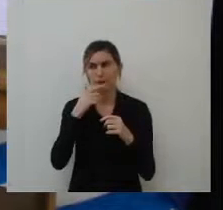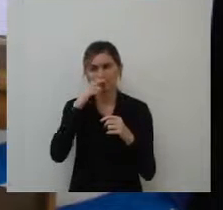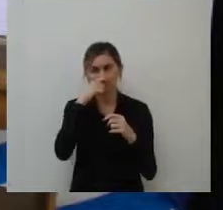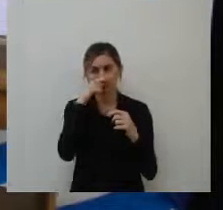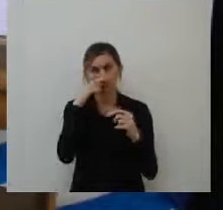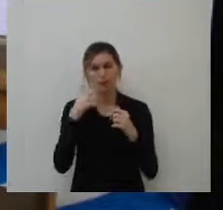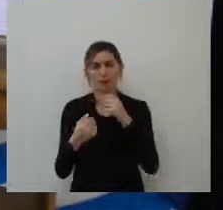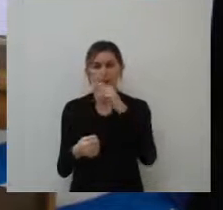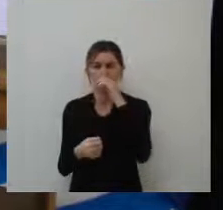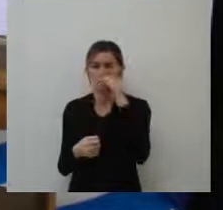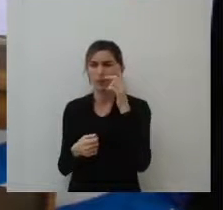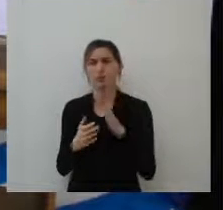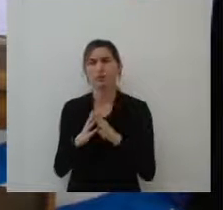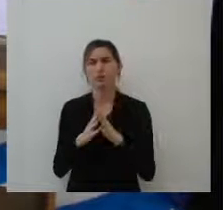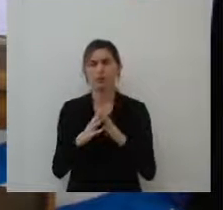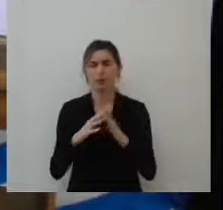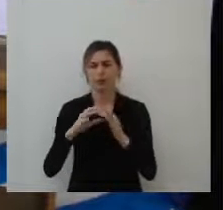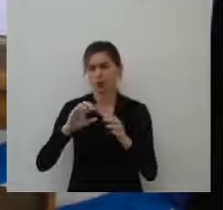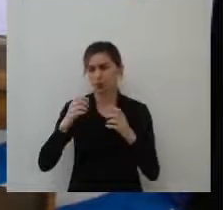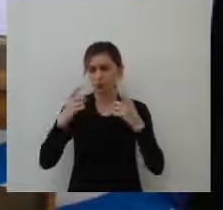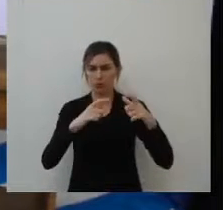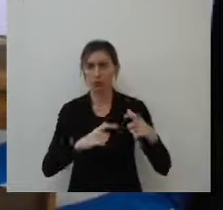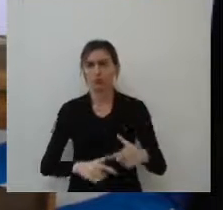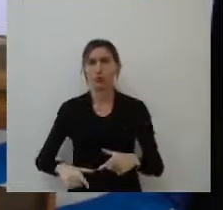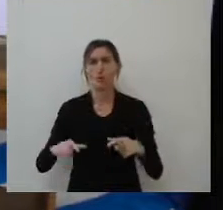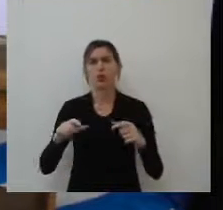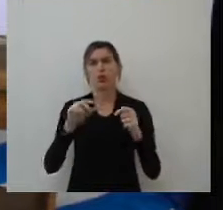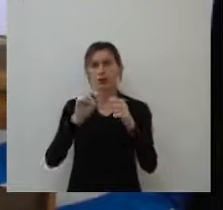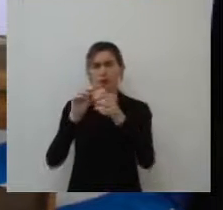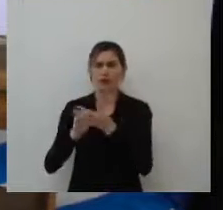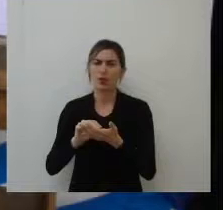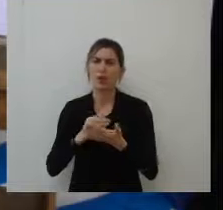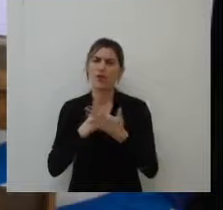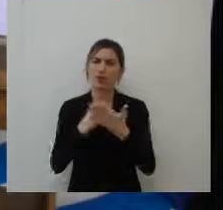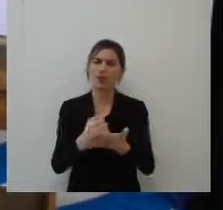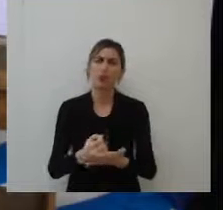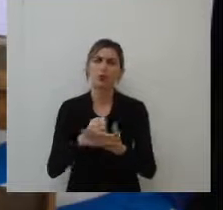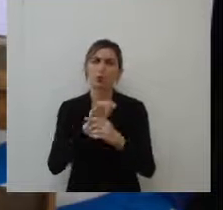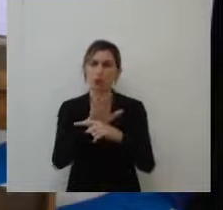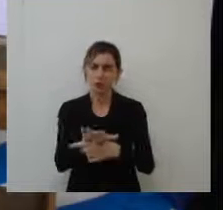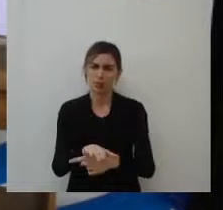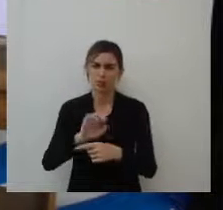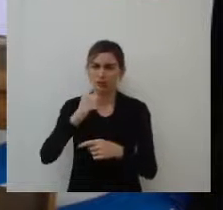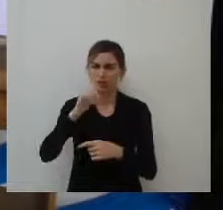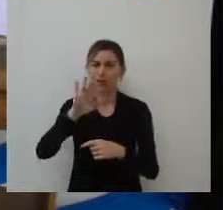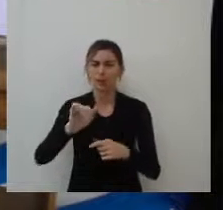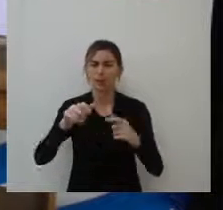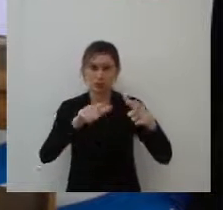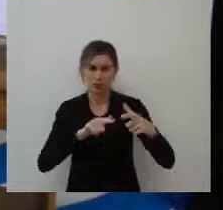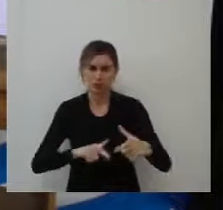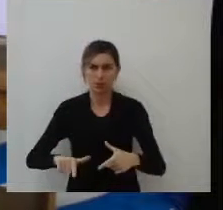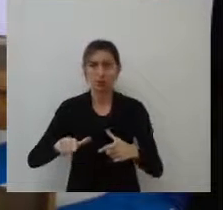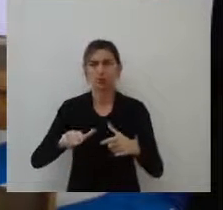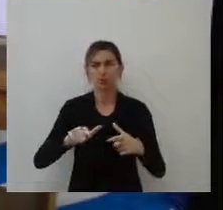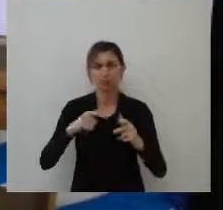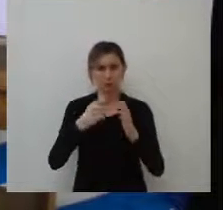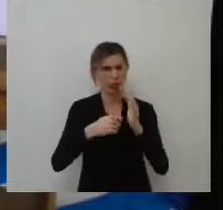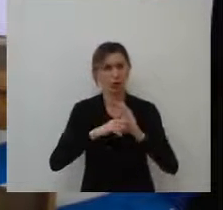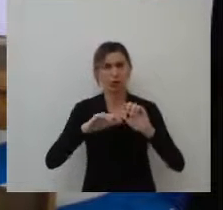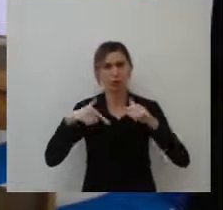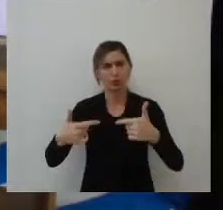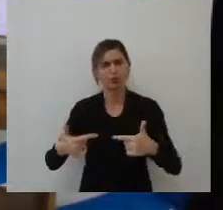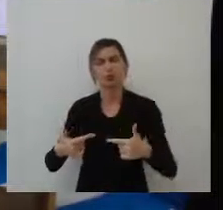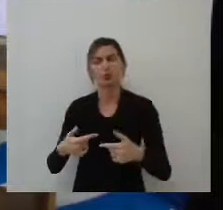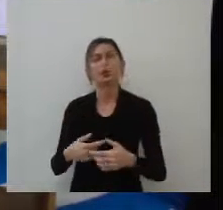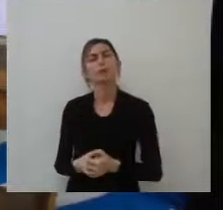Ok, vamos lá. O cyberespaço afeta ou ajuda o Brasil? Gente, o cyberativismo afeta ou ajuda o